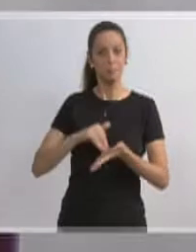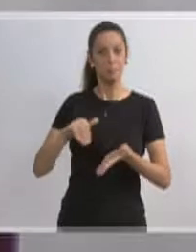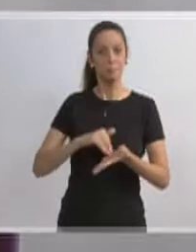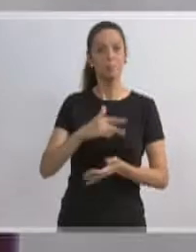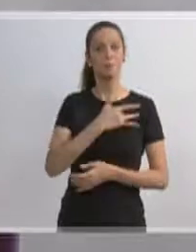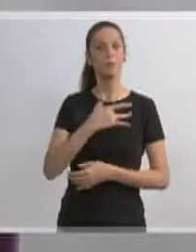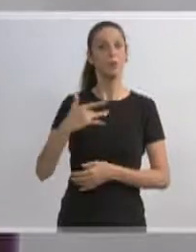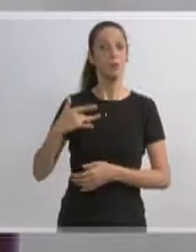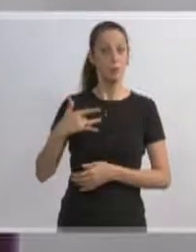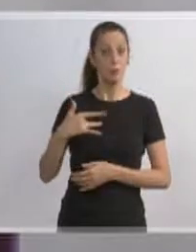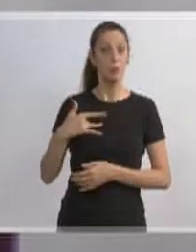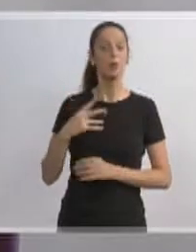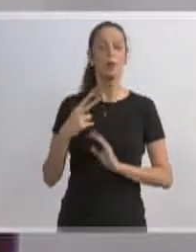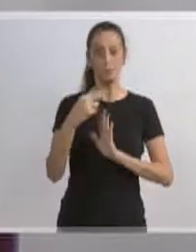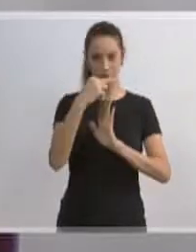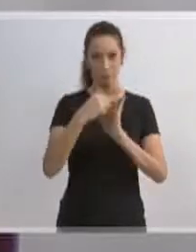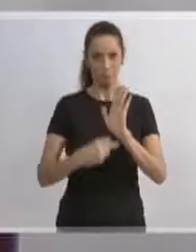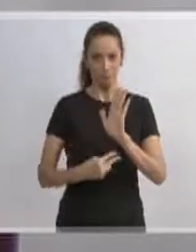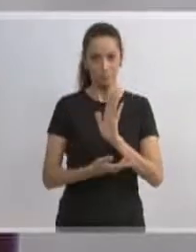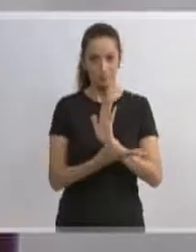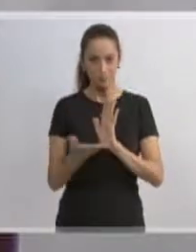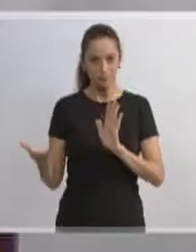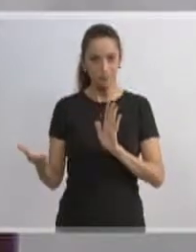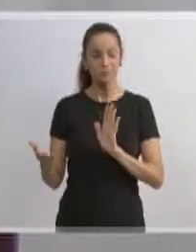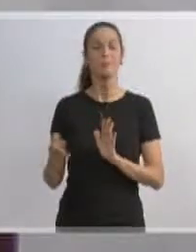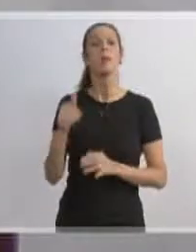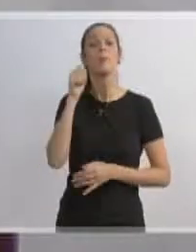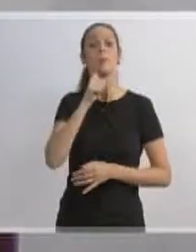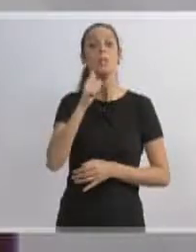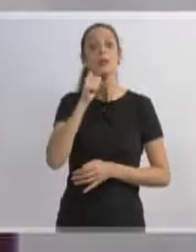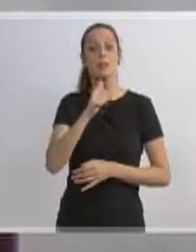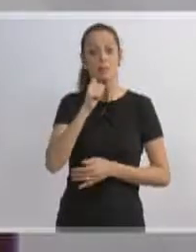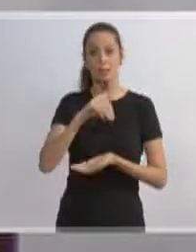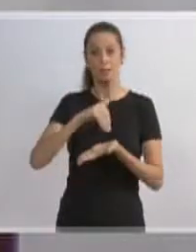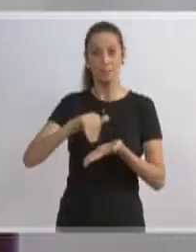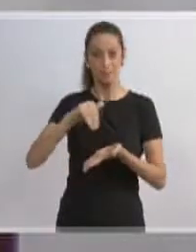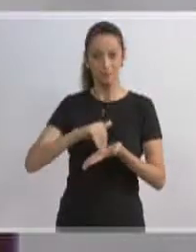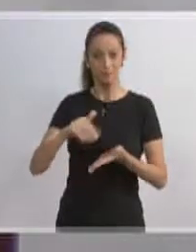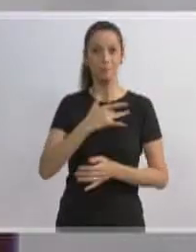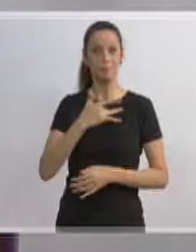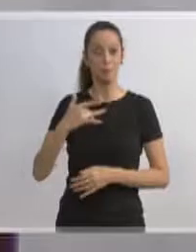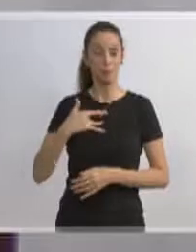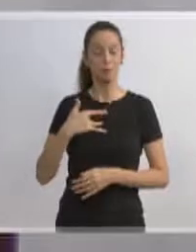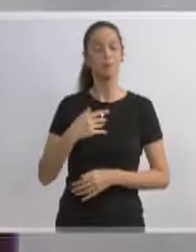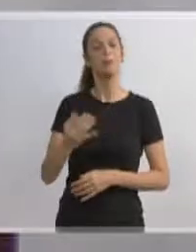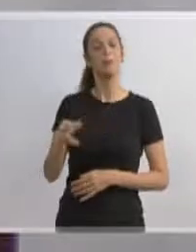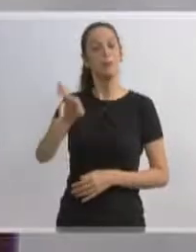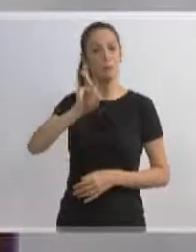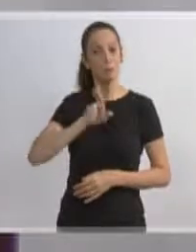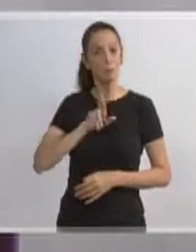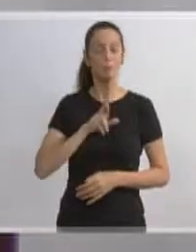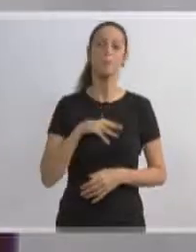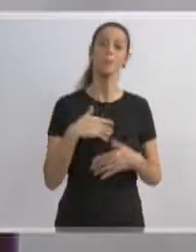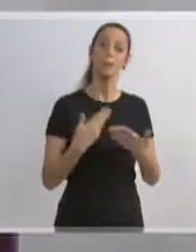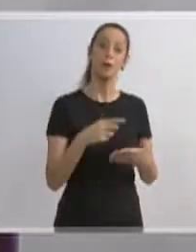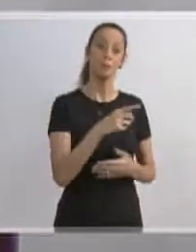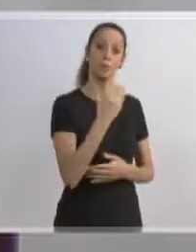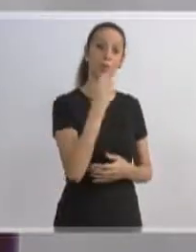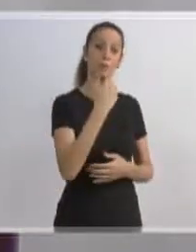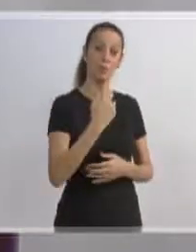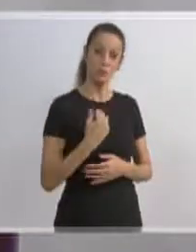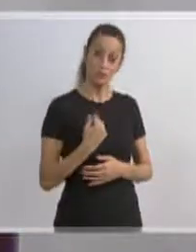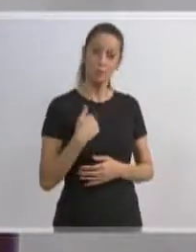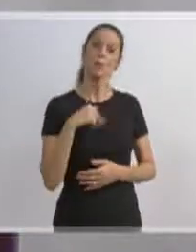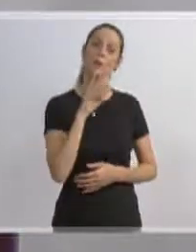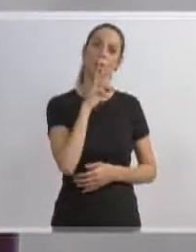Saúde, vou até ler aqui, mandado pela secretária Maria Regina, quem eu muito agradeço. Prezado senhor vereador, em atendimento ao pedido manifestado